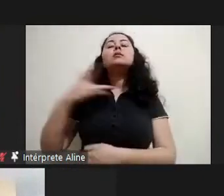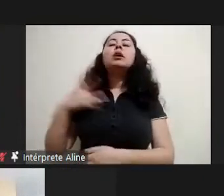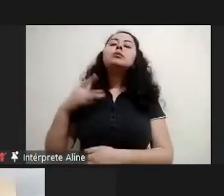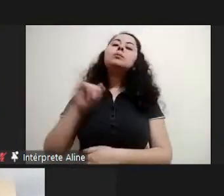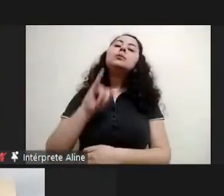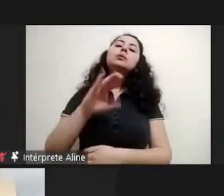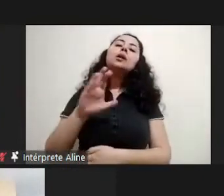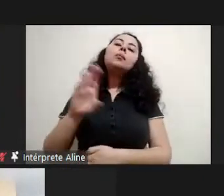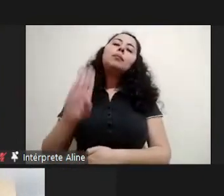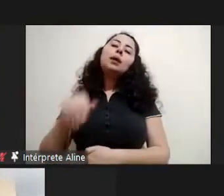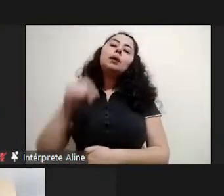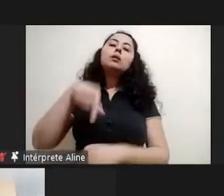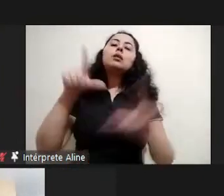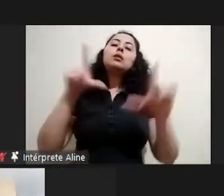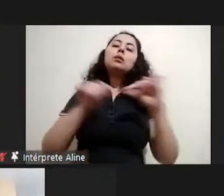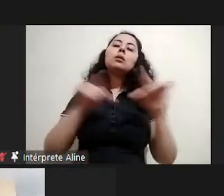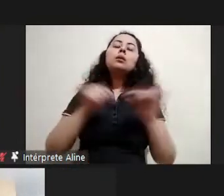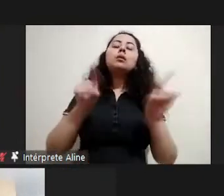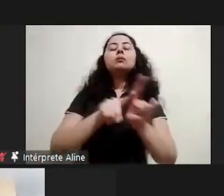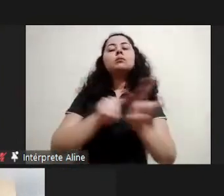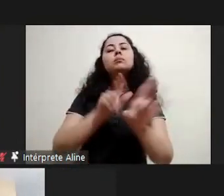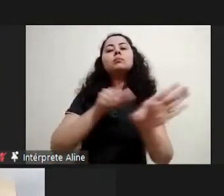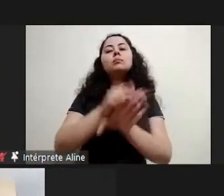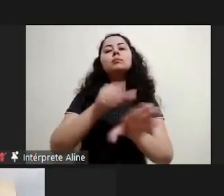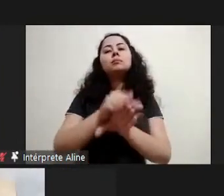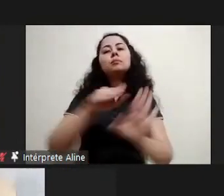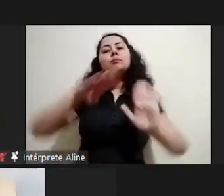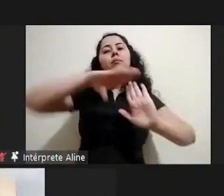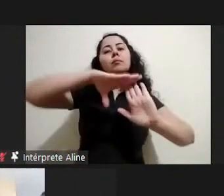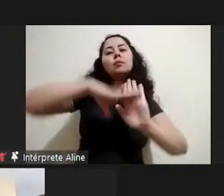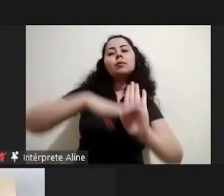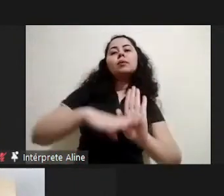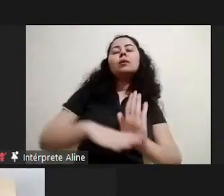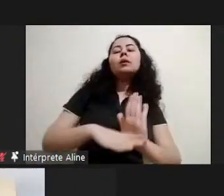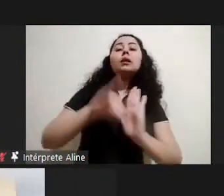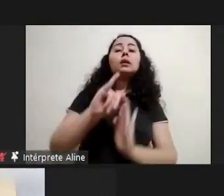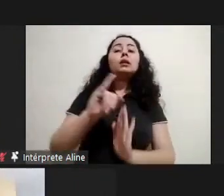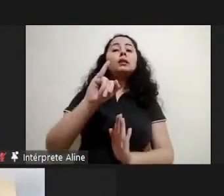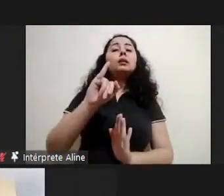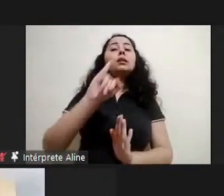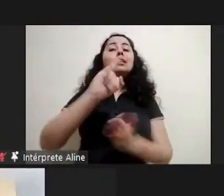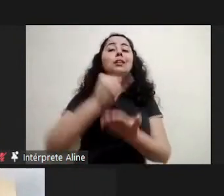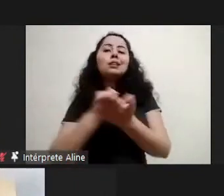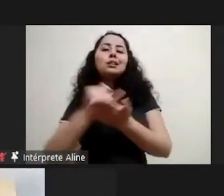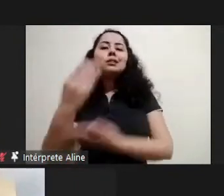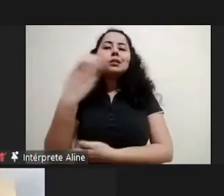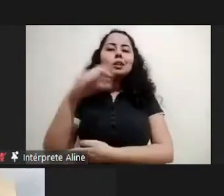UFJF e orientou pelo Programa de Iniciação Científica da UFJF.